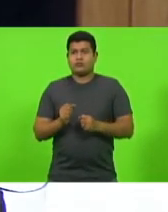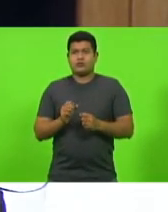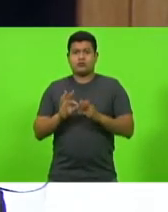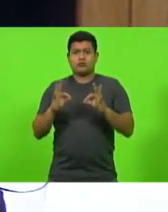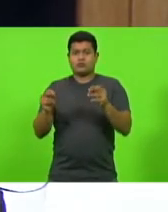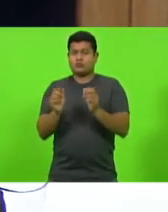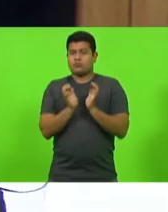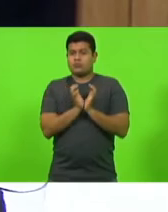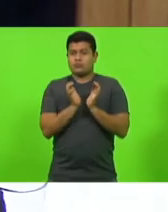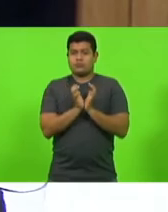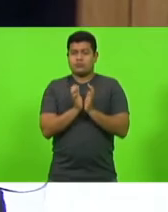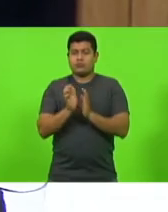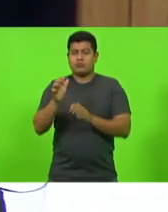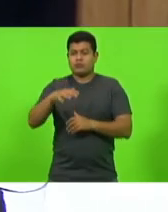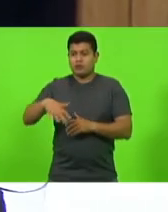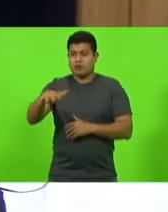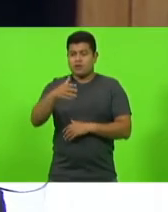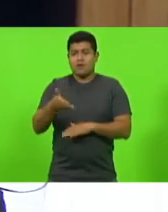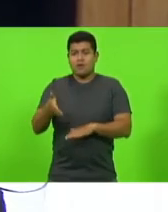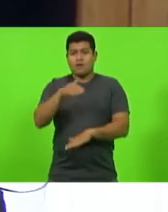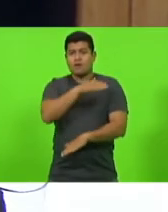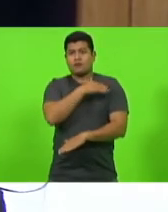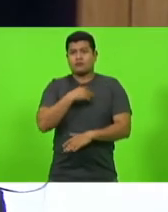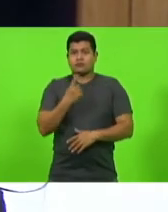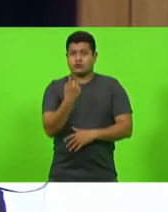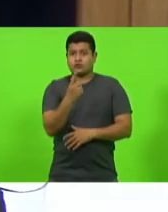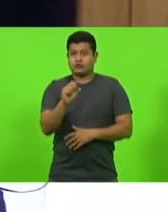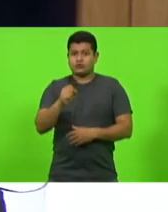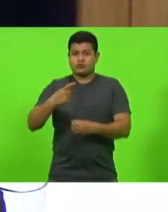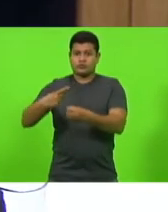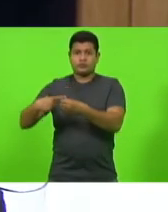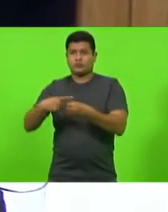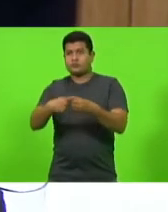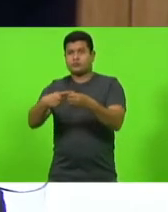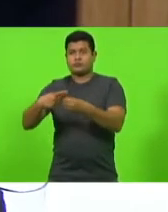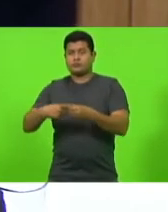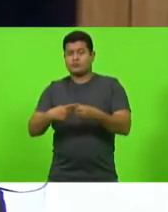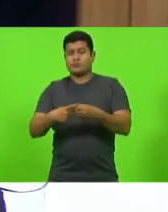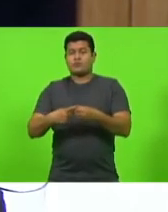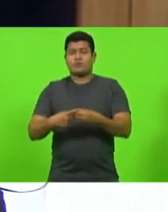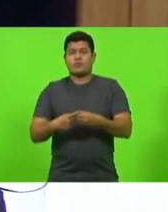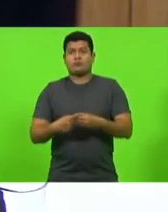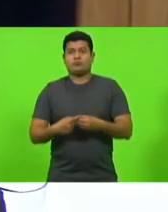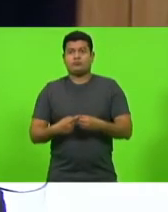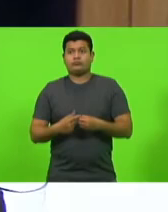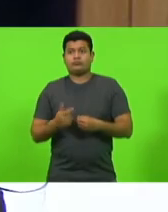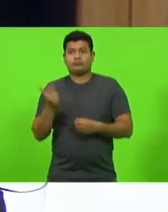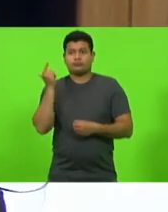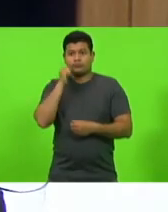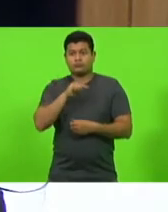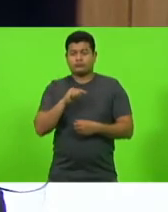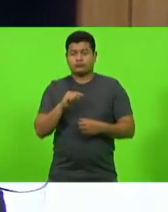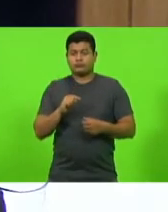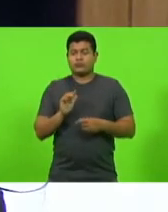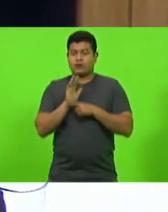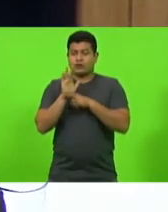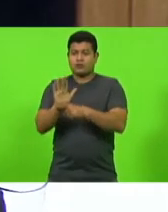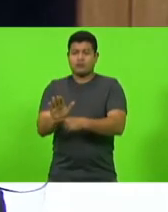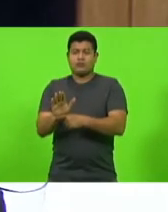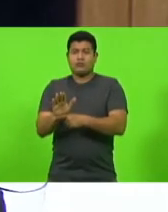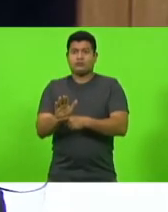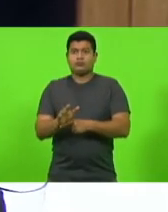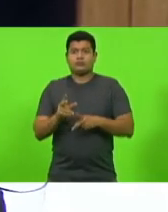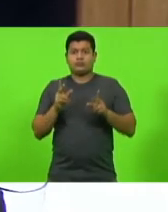da Serra Catarinense, nos 18 municípios onde tenham, claro que nem todos têm, a gente possa agregar esse valor. A mesma coisa